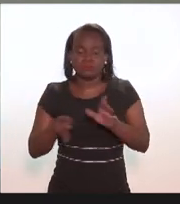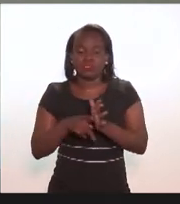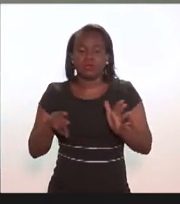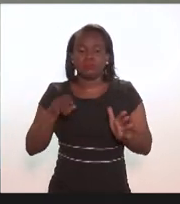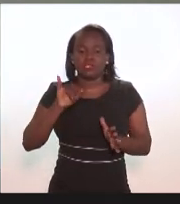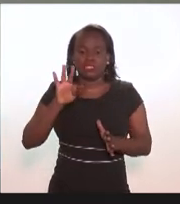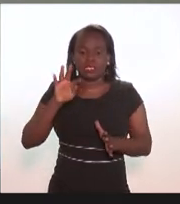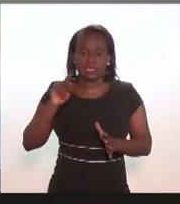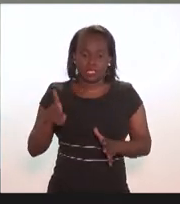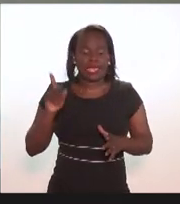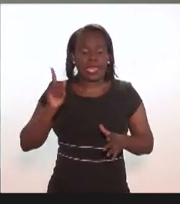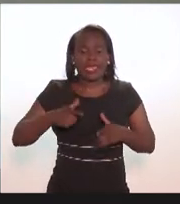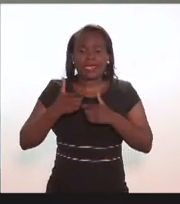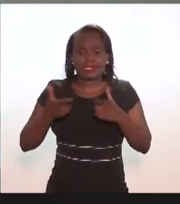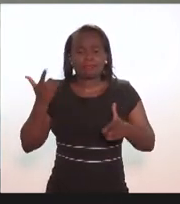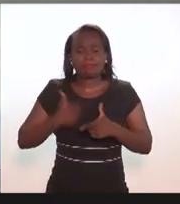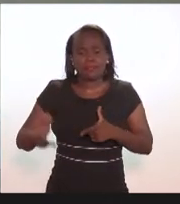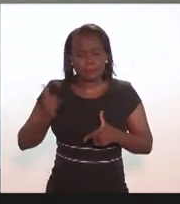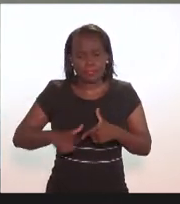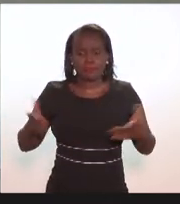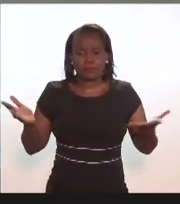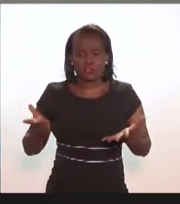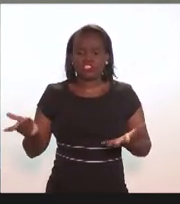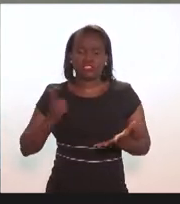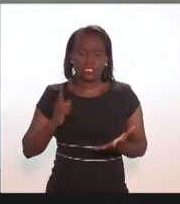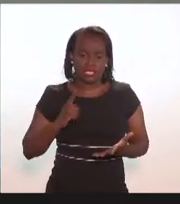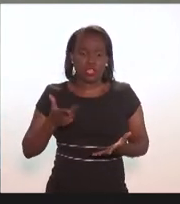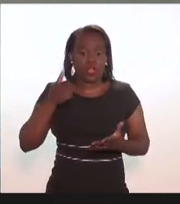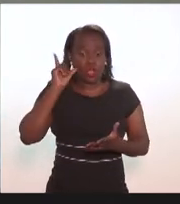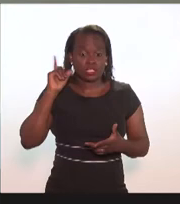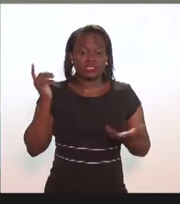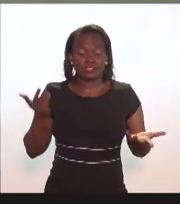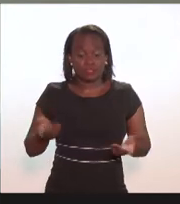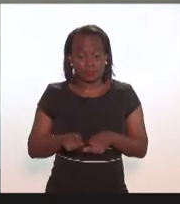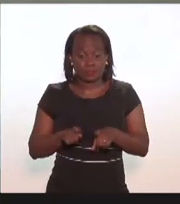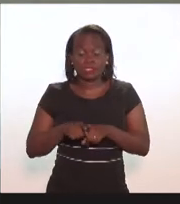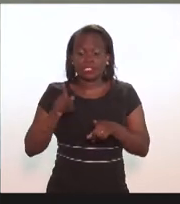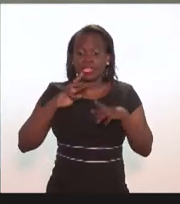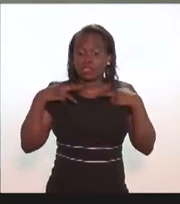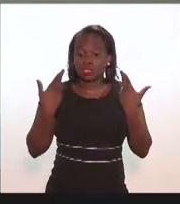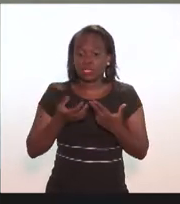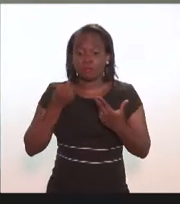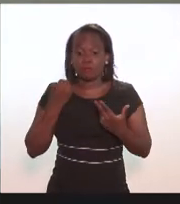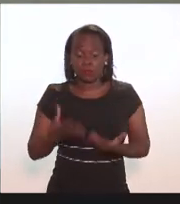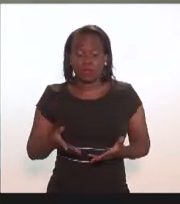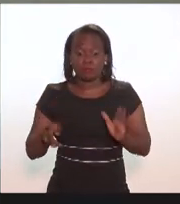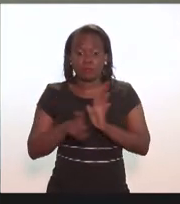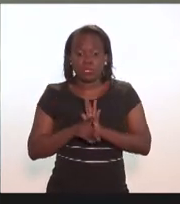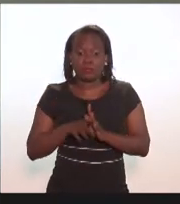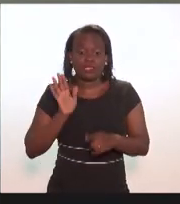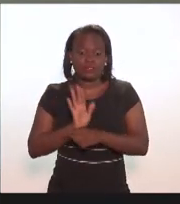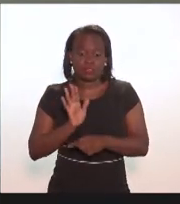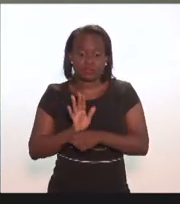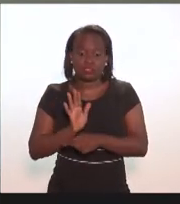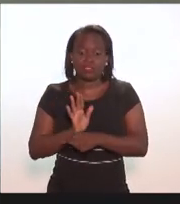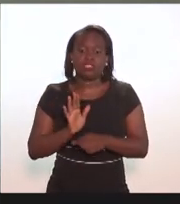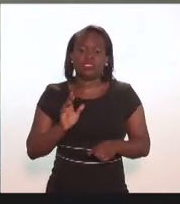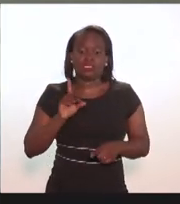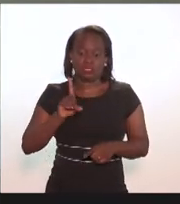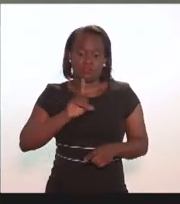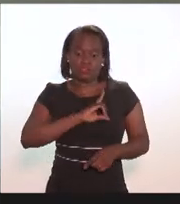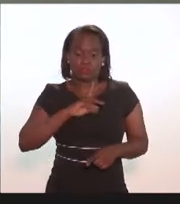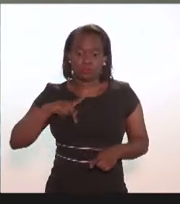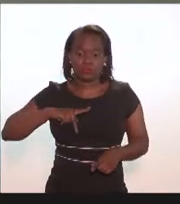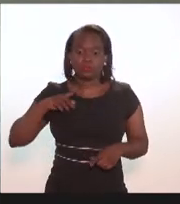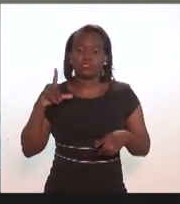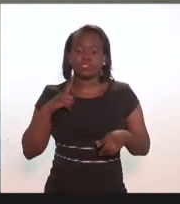é um grande problema que se tem hoje. Ontem, inclusive, a gente teve uma reunião muito boa com a Defensoria Pública, onde a gente